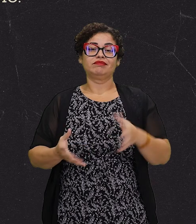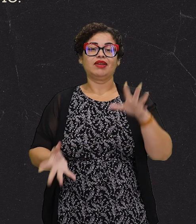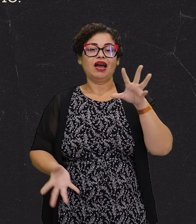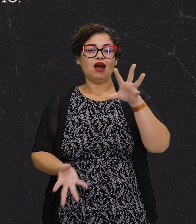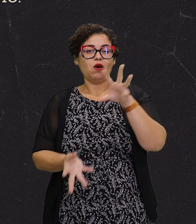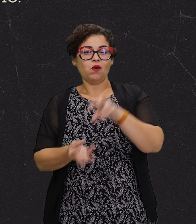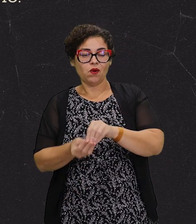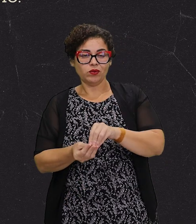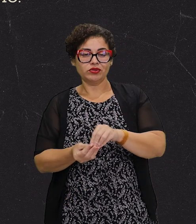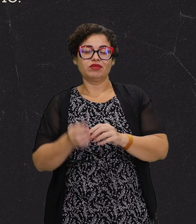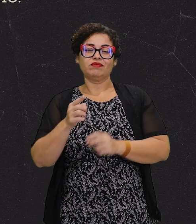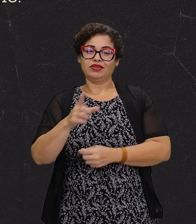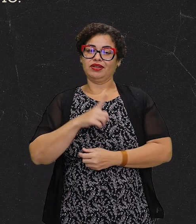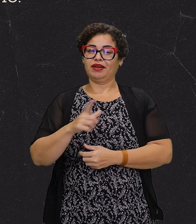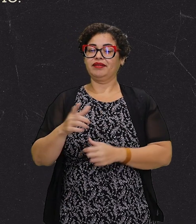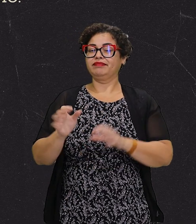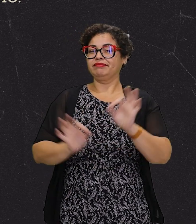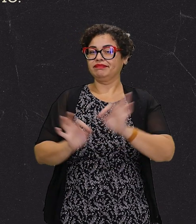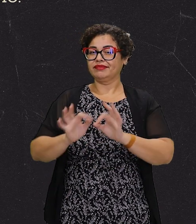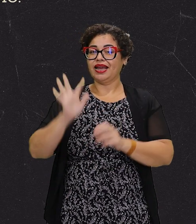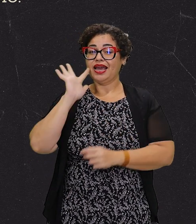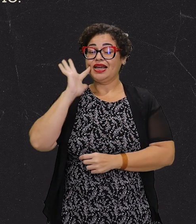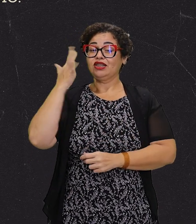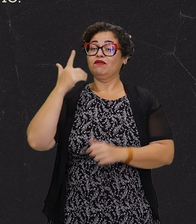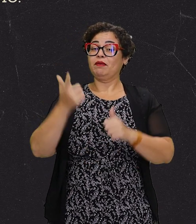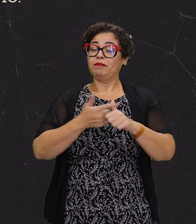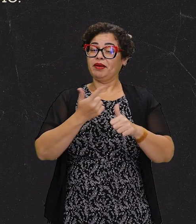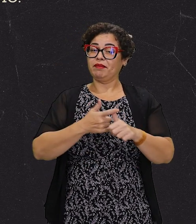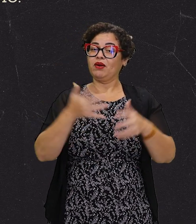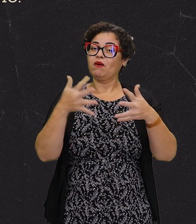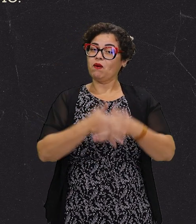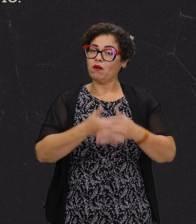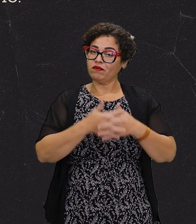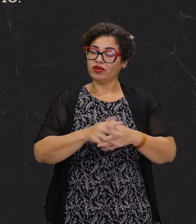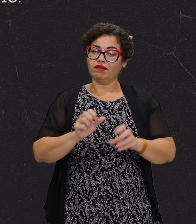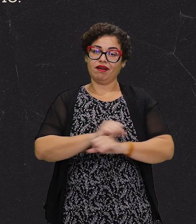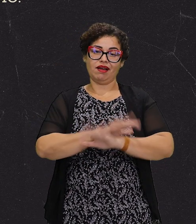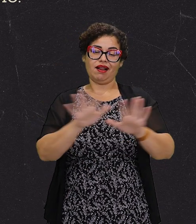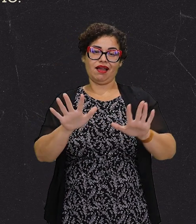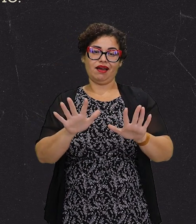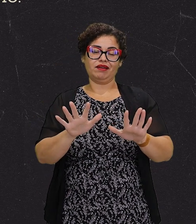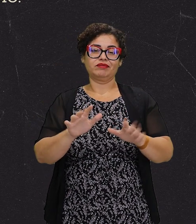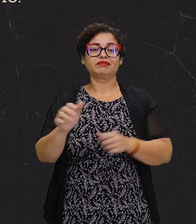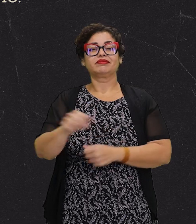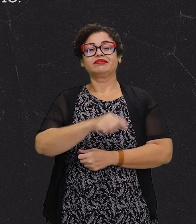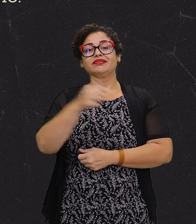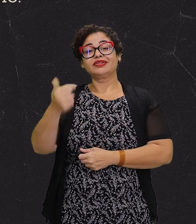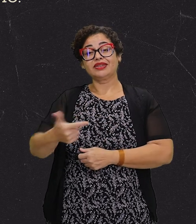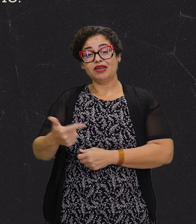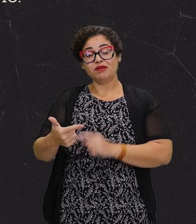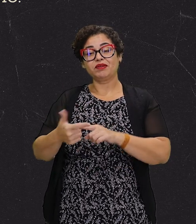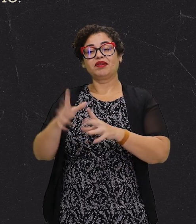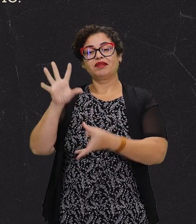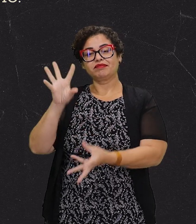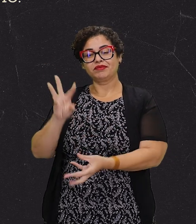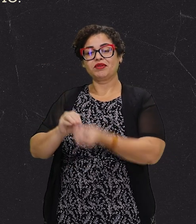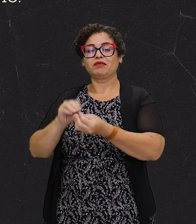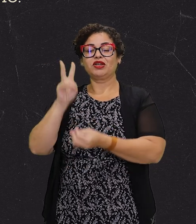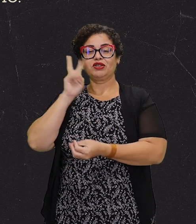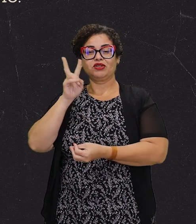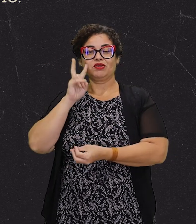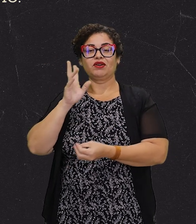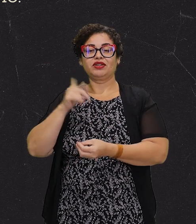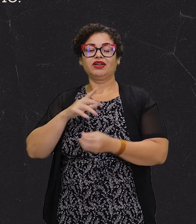Na conclusão, você primeiro resolva o conflito de forma clara e, em segundo, conclua